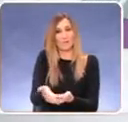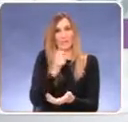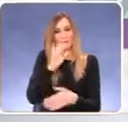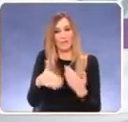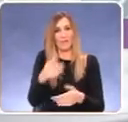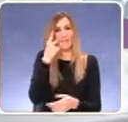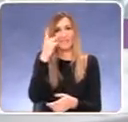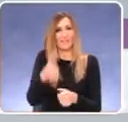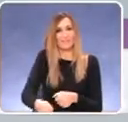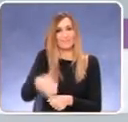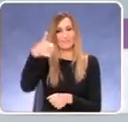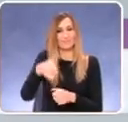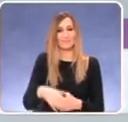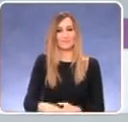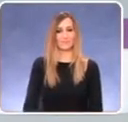vida melhor.